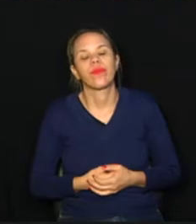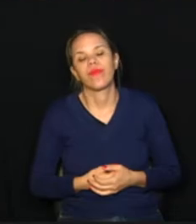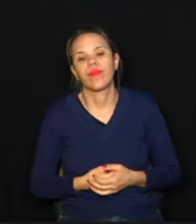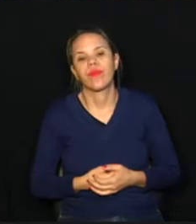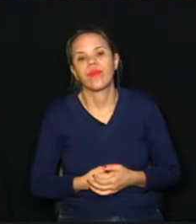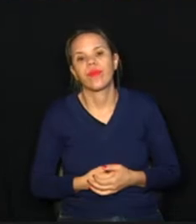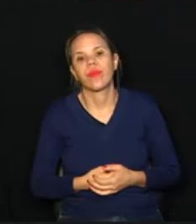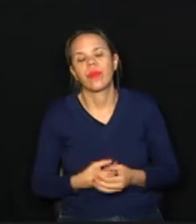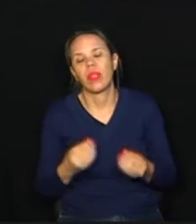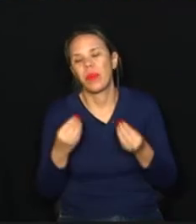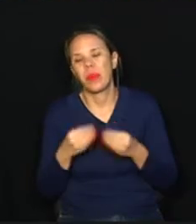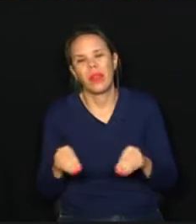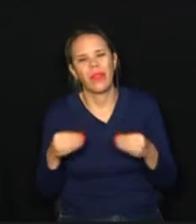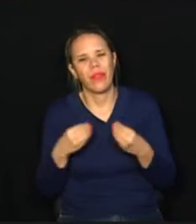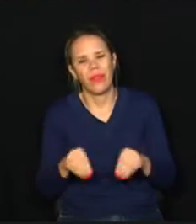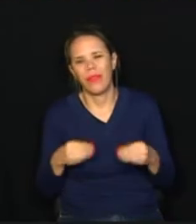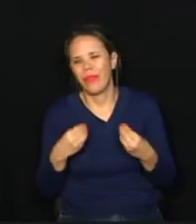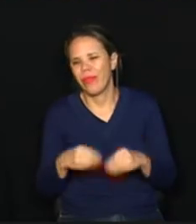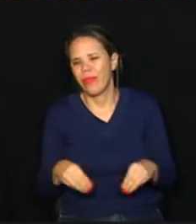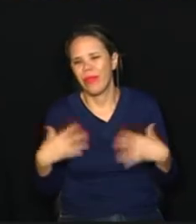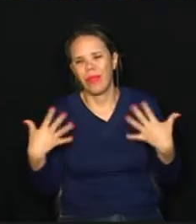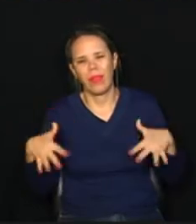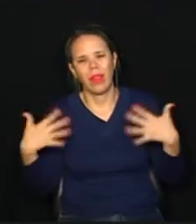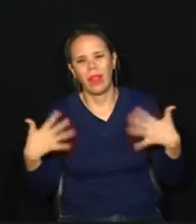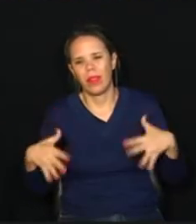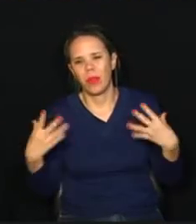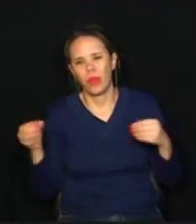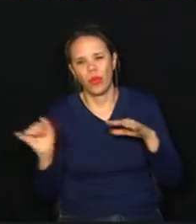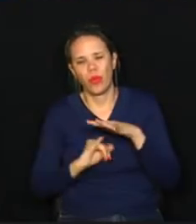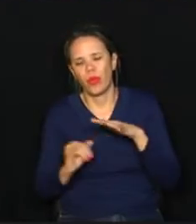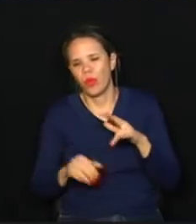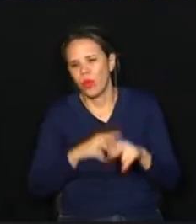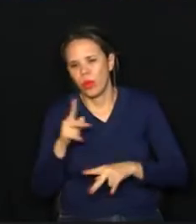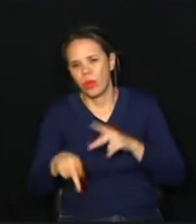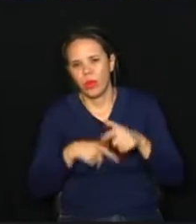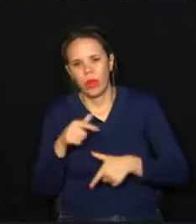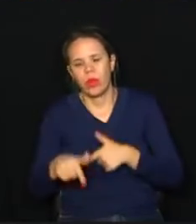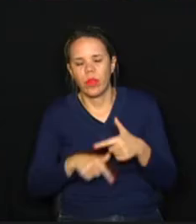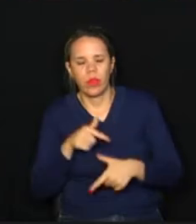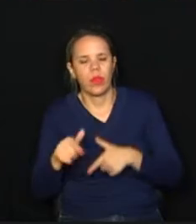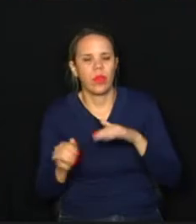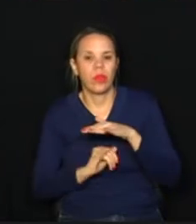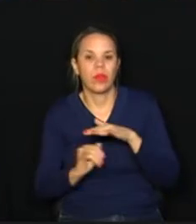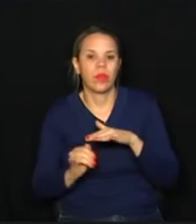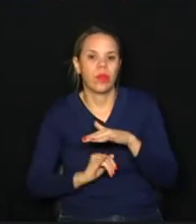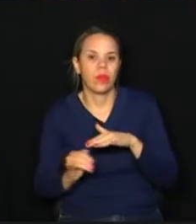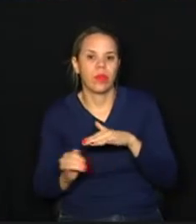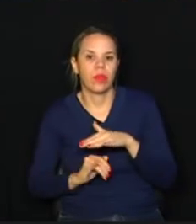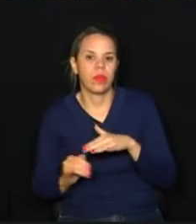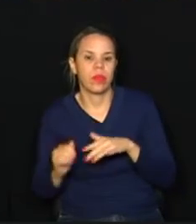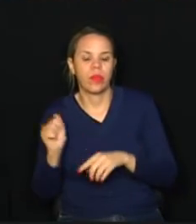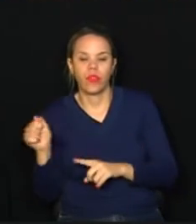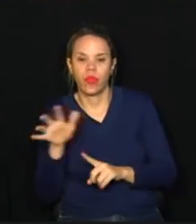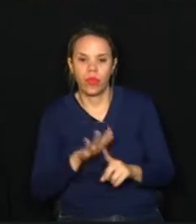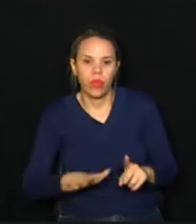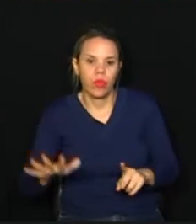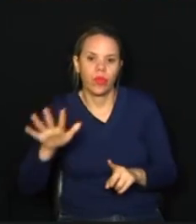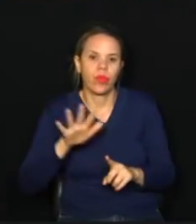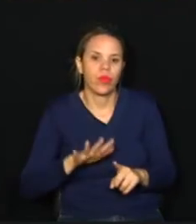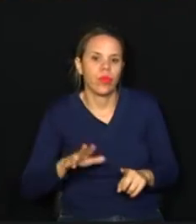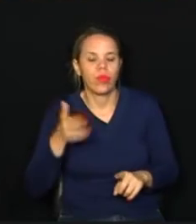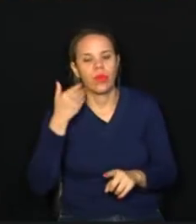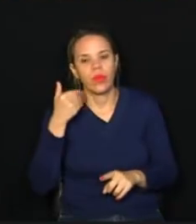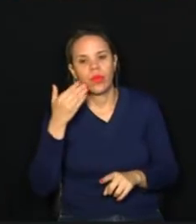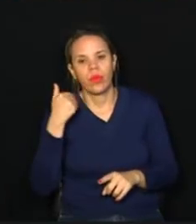profundamente afeta as instituições, as pessoas que trabalham nas instituições e a sociedade que